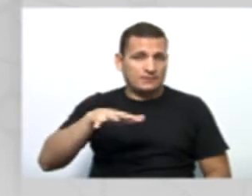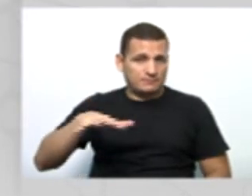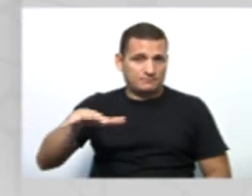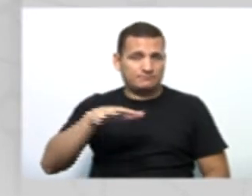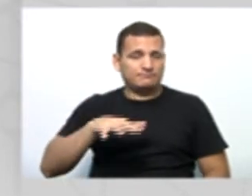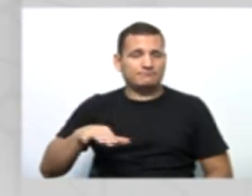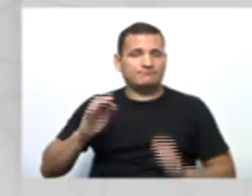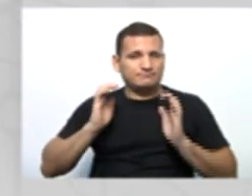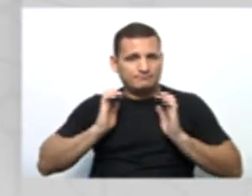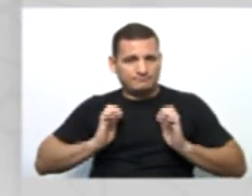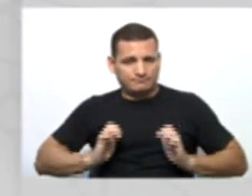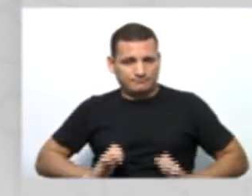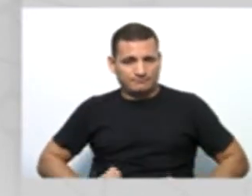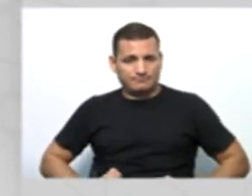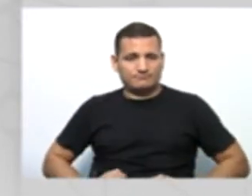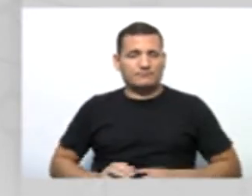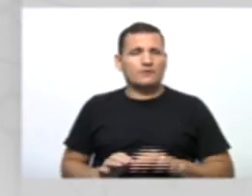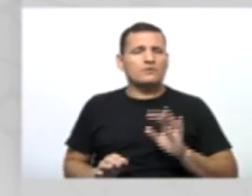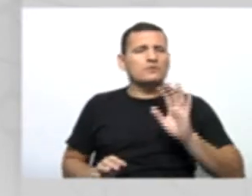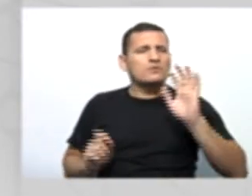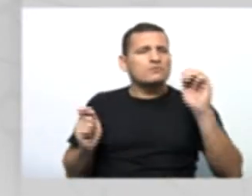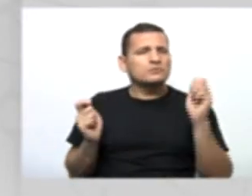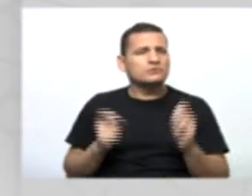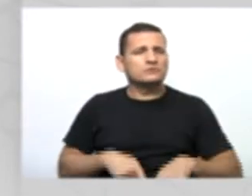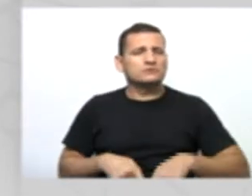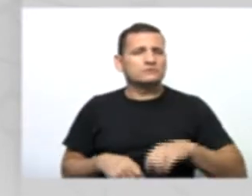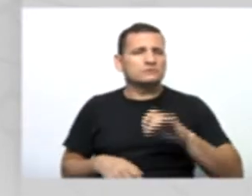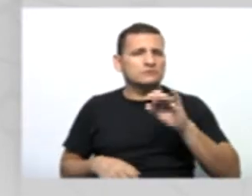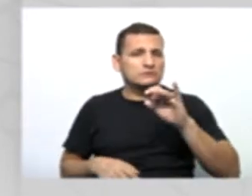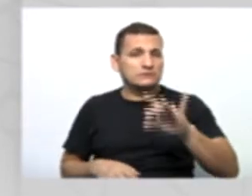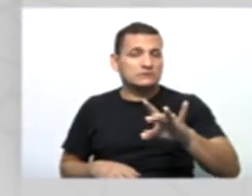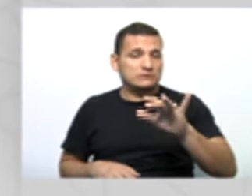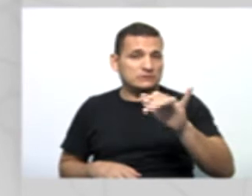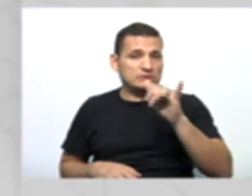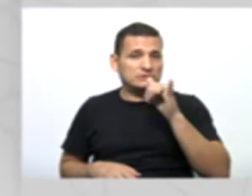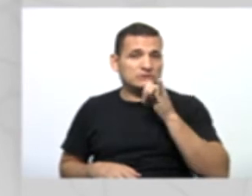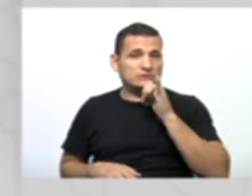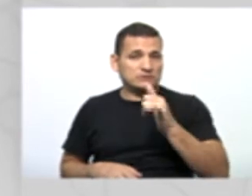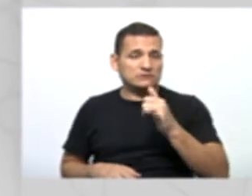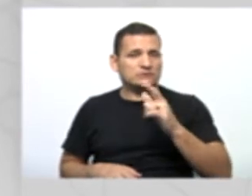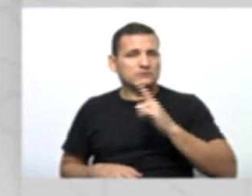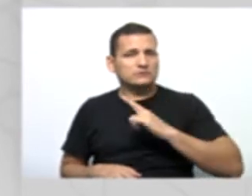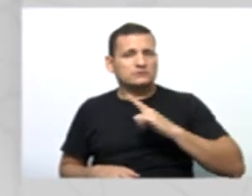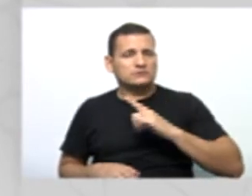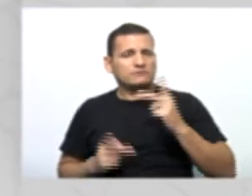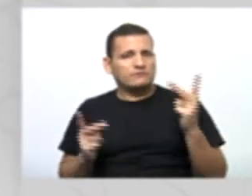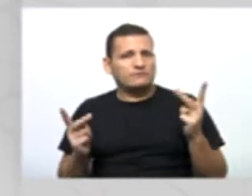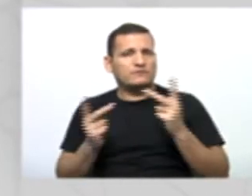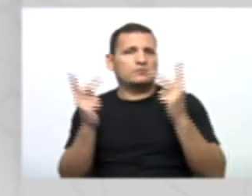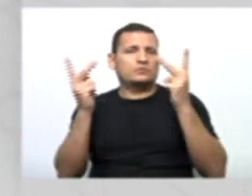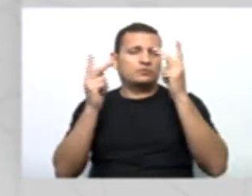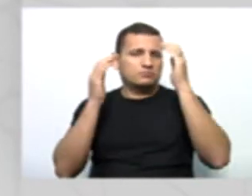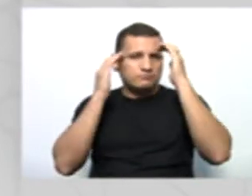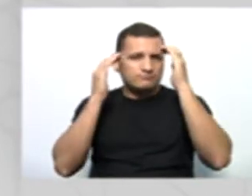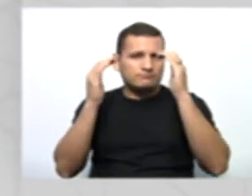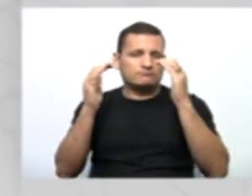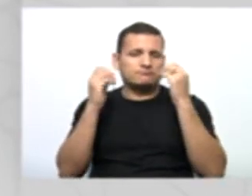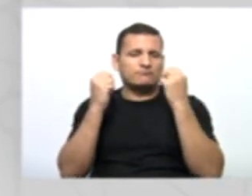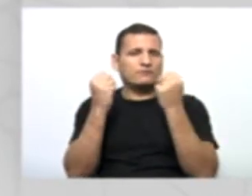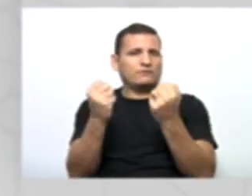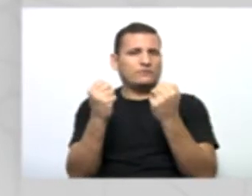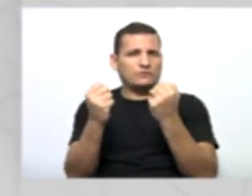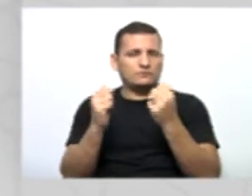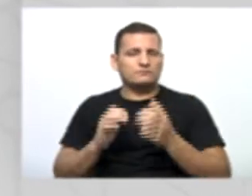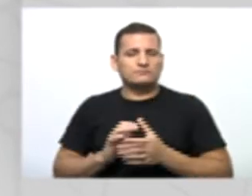ética e somente é possível para as pessoas com valores, respeito, por exemplo, fortes. Isso